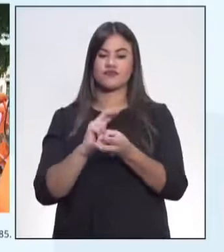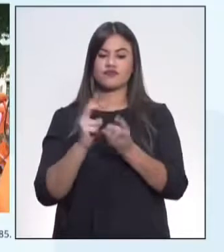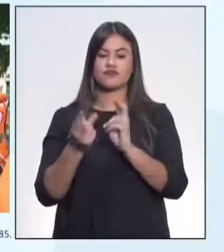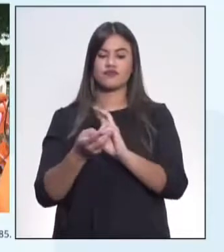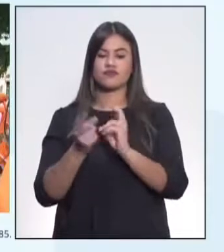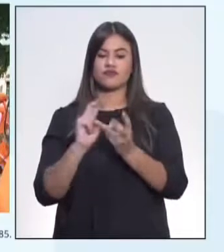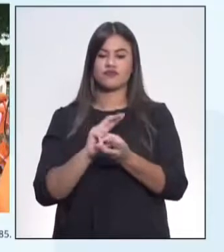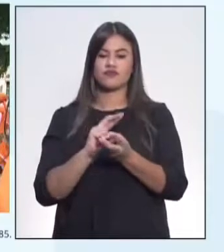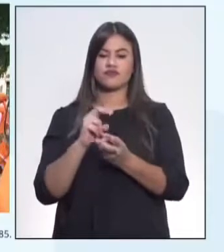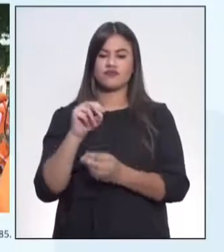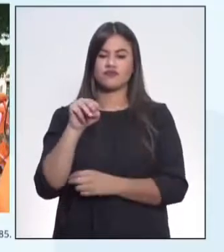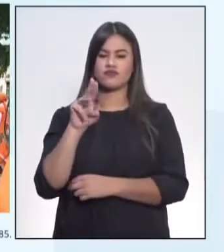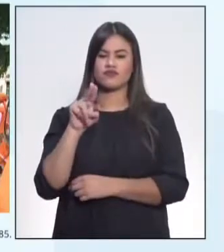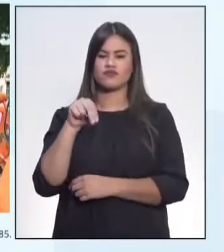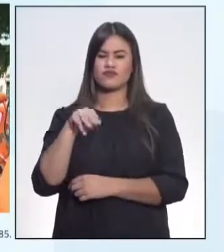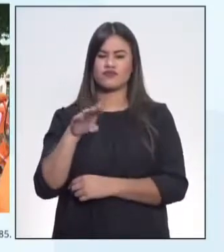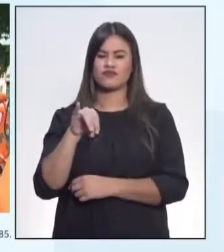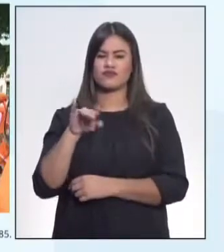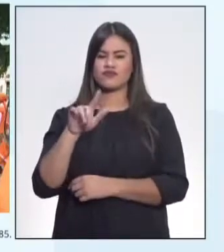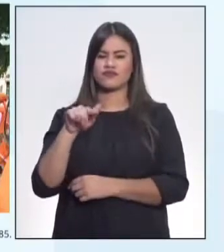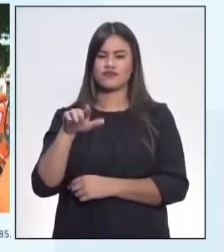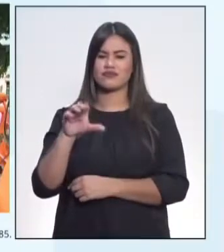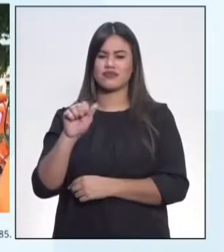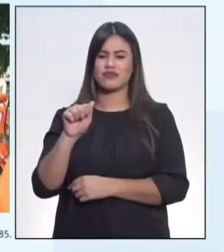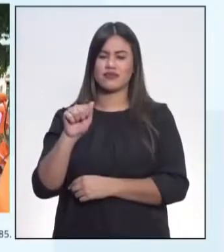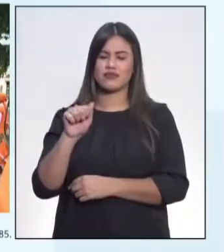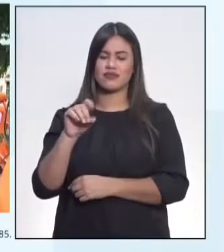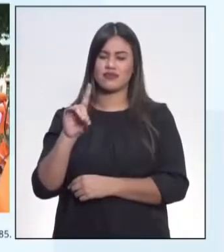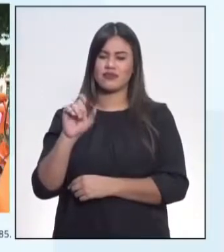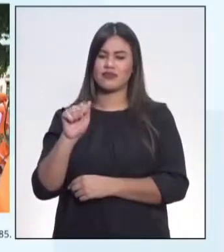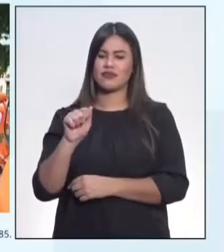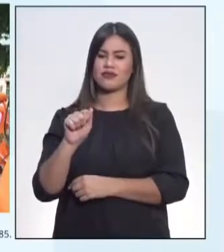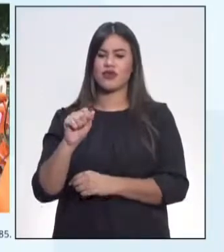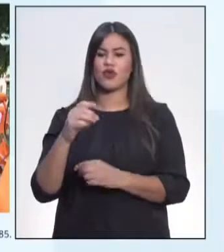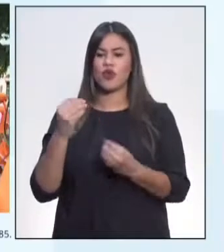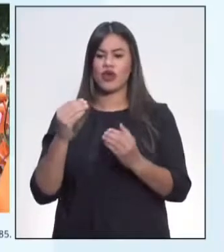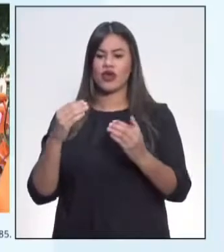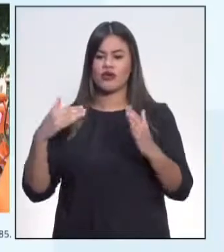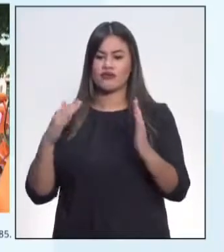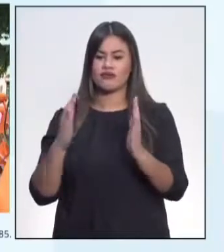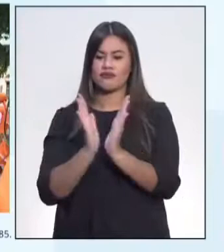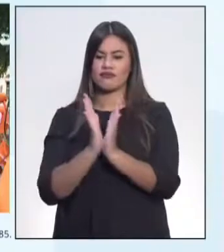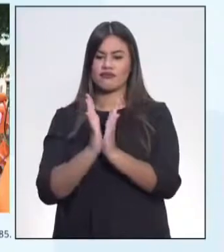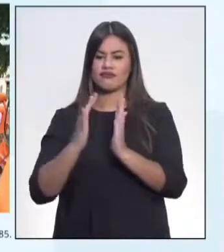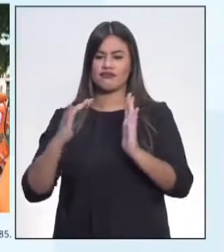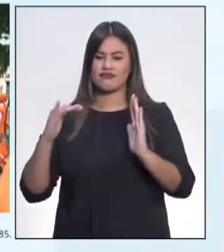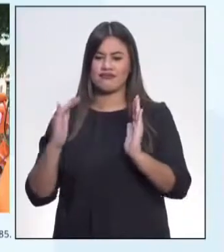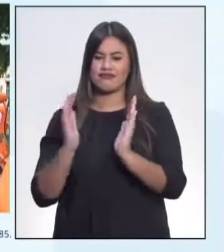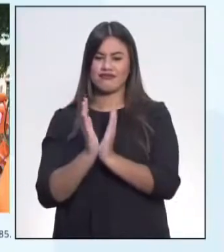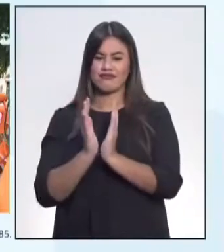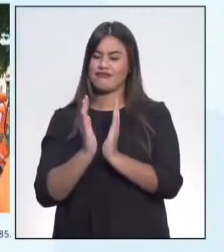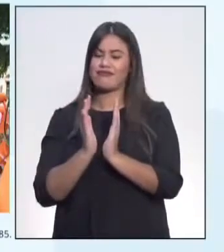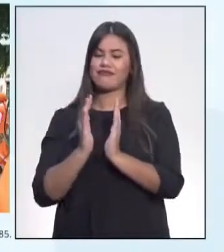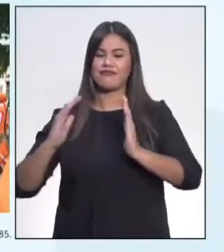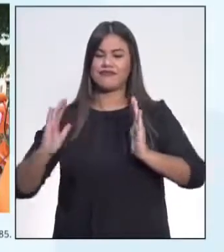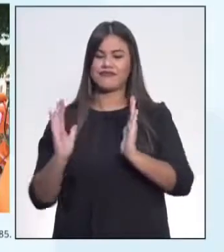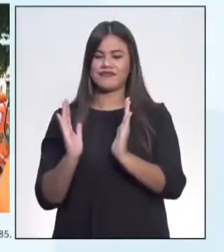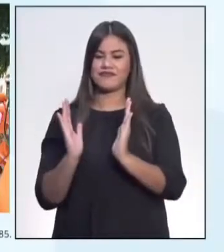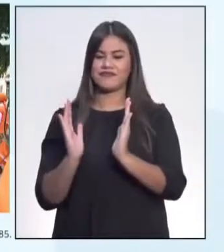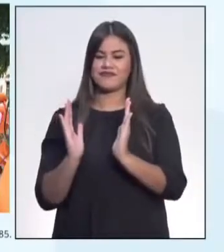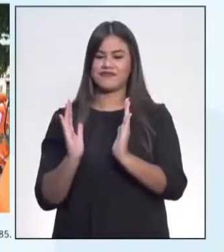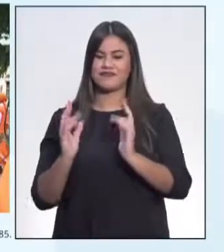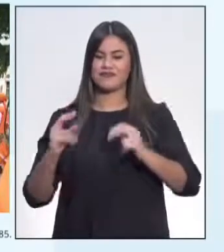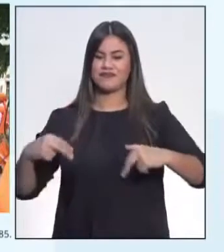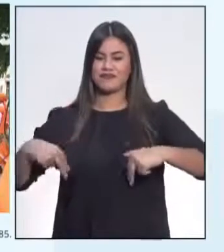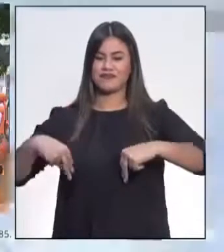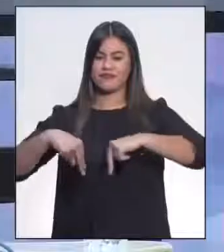de uma umbigada. Eles não chegam a fazer totalmente, que a umbigada é encostar o umbigo um no outro. Eles só chegam perto. E